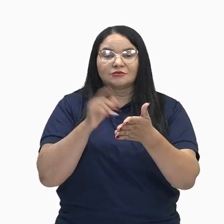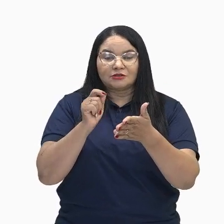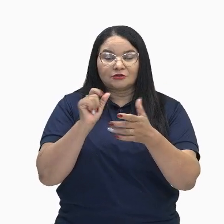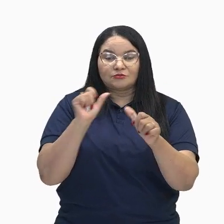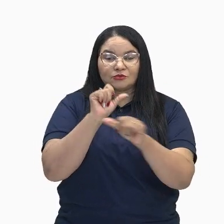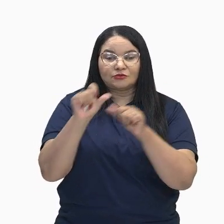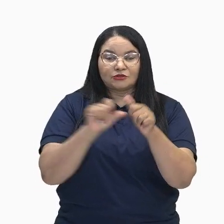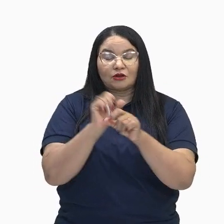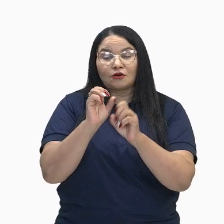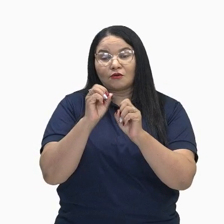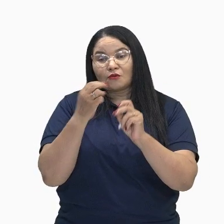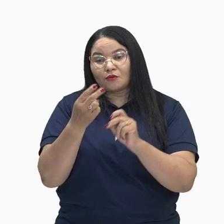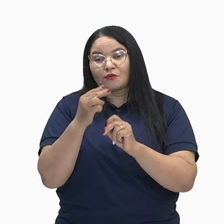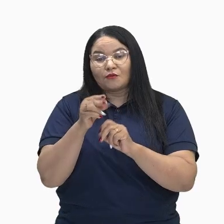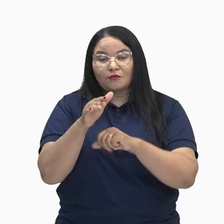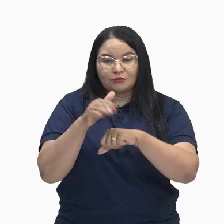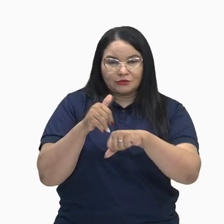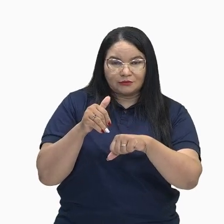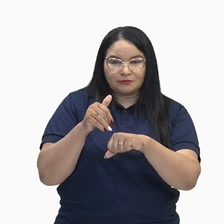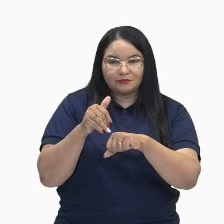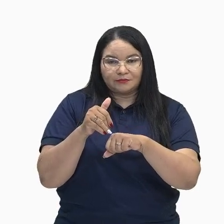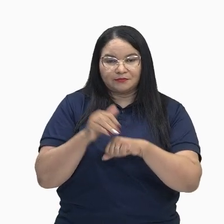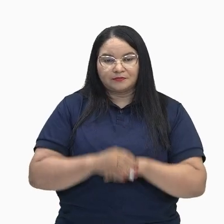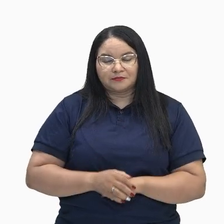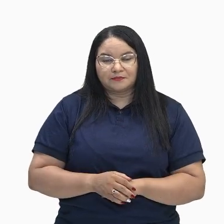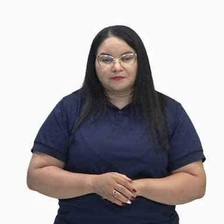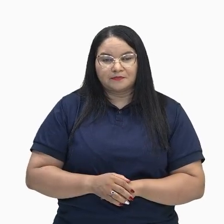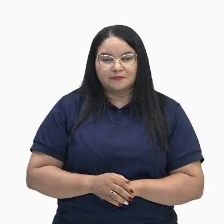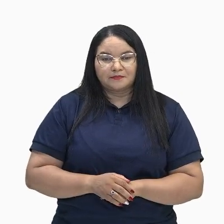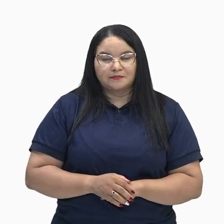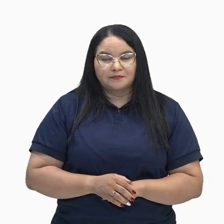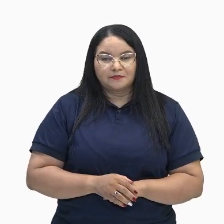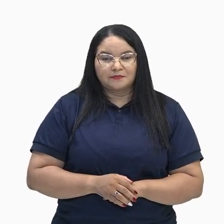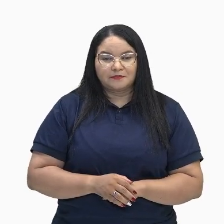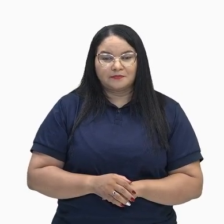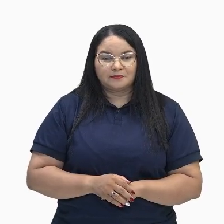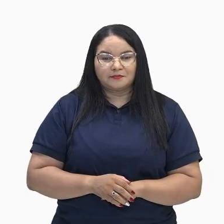ou invocar. Então, observe que aqui